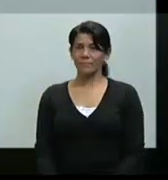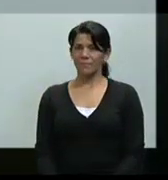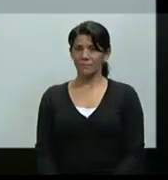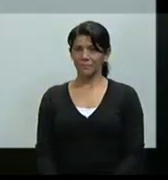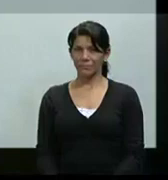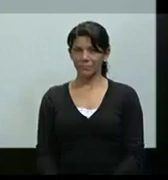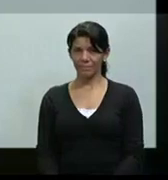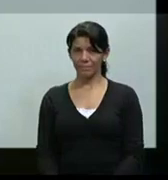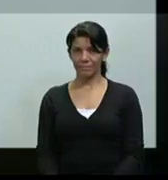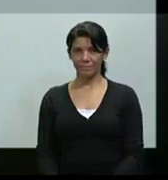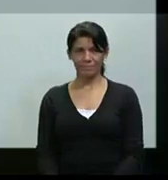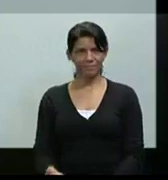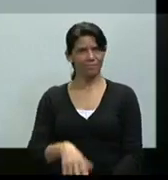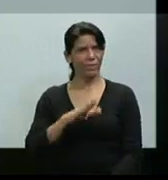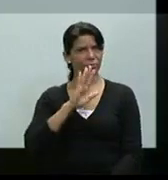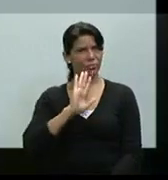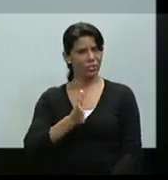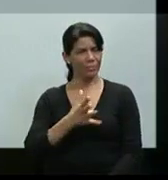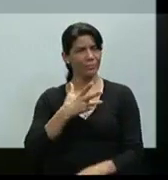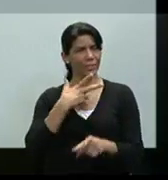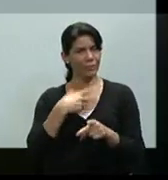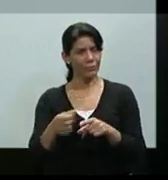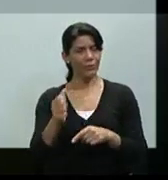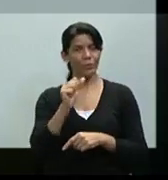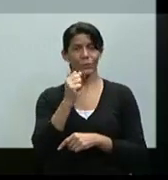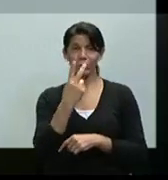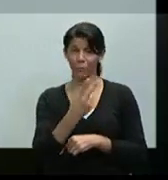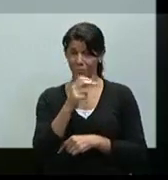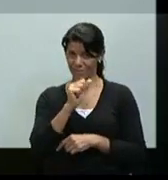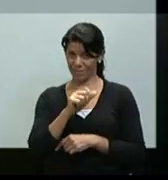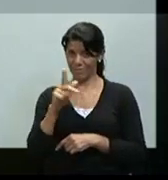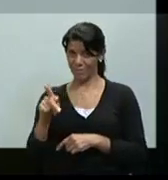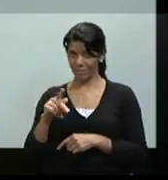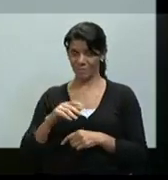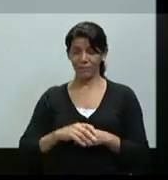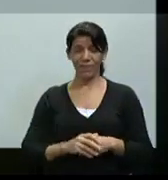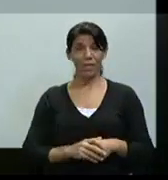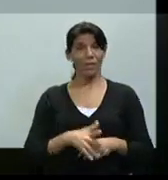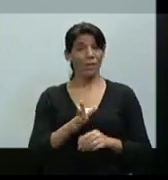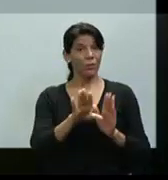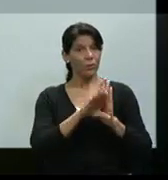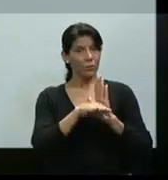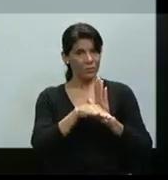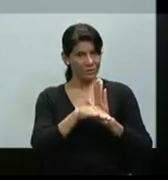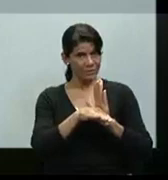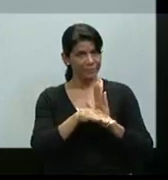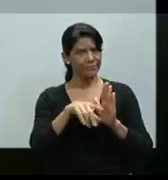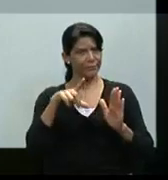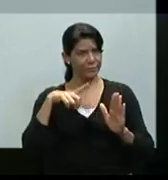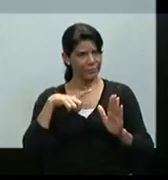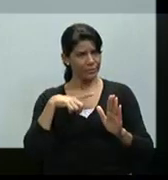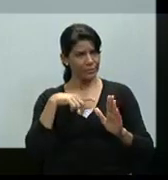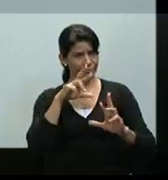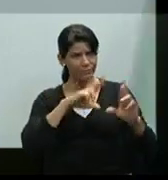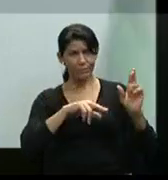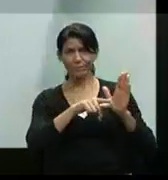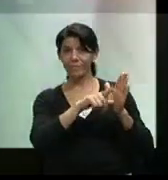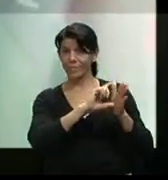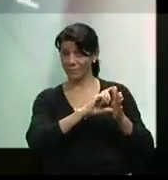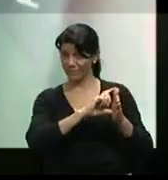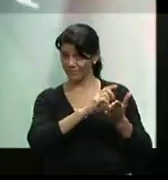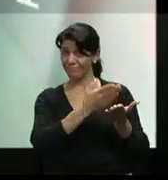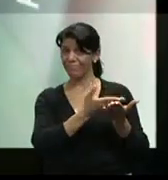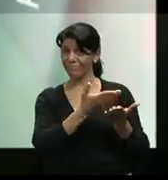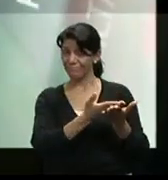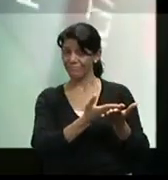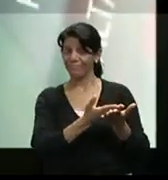Agora você já resolveu com o professor 2 situações problema. Os conceitos por trás delas foram vistos antes, na